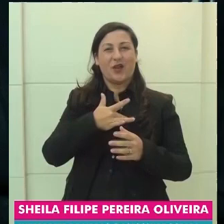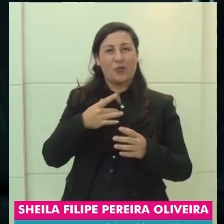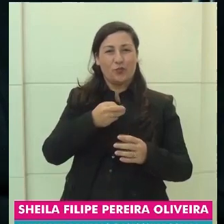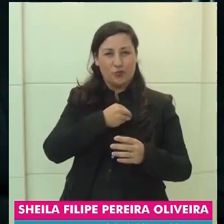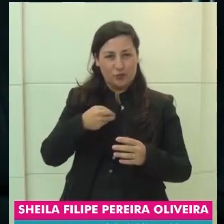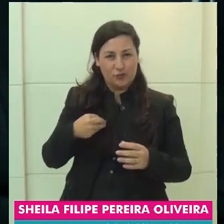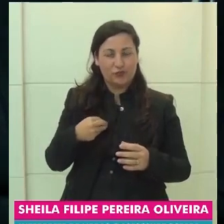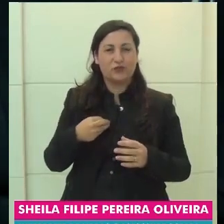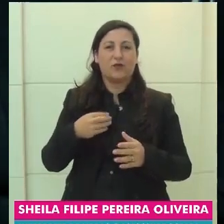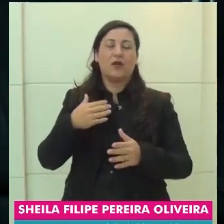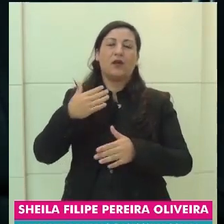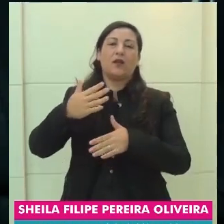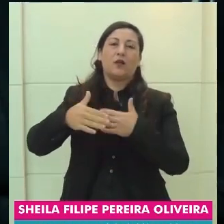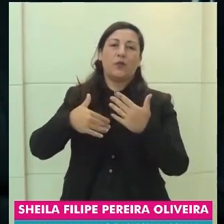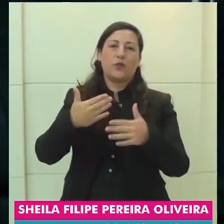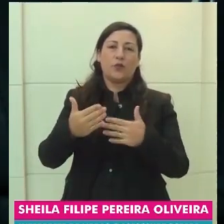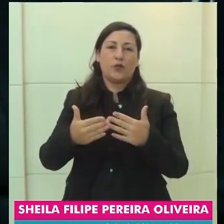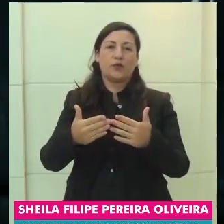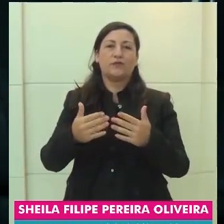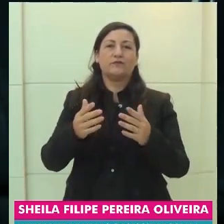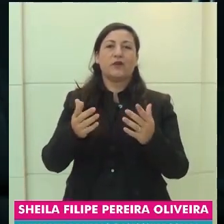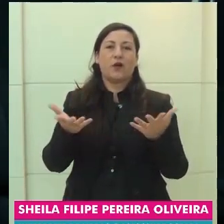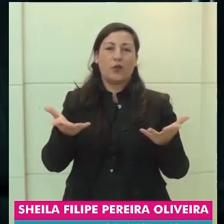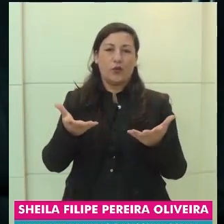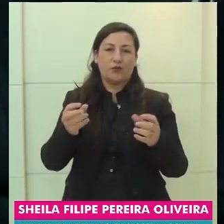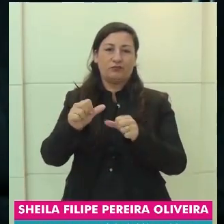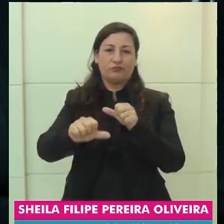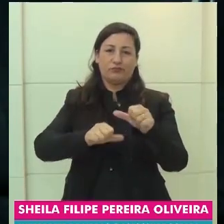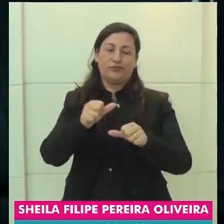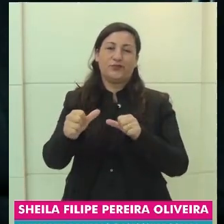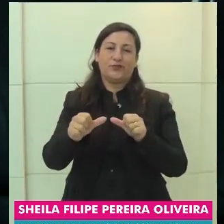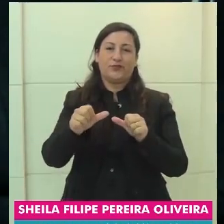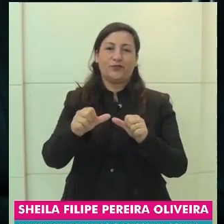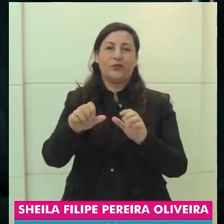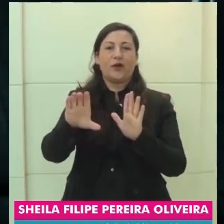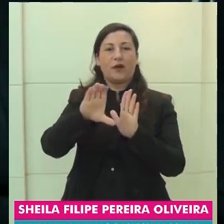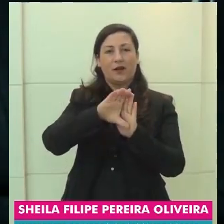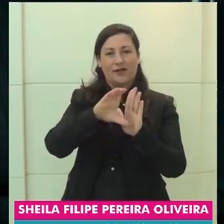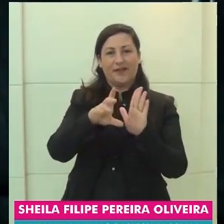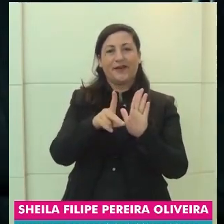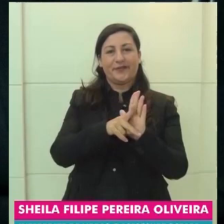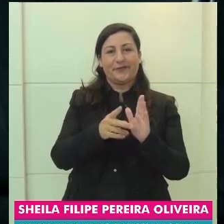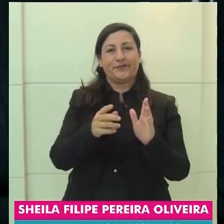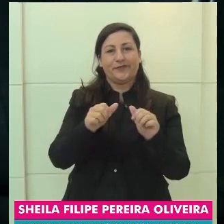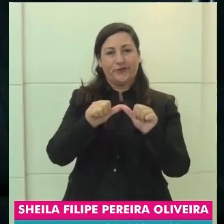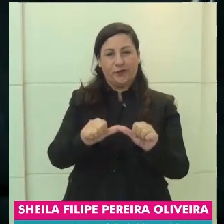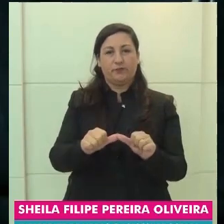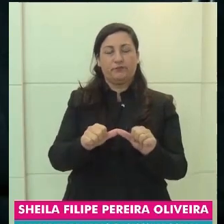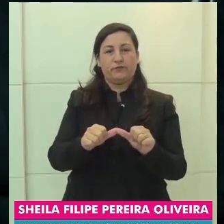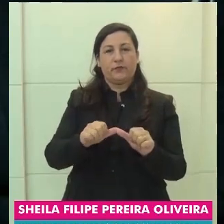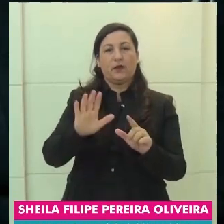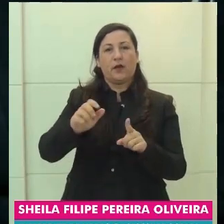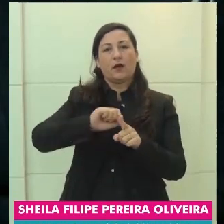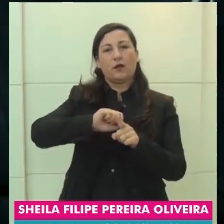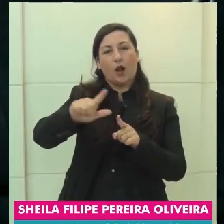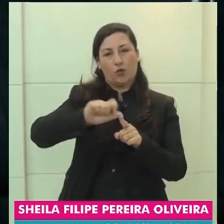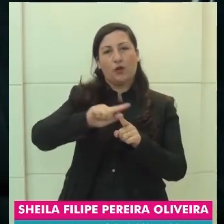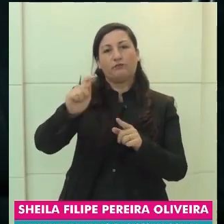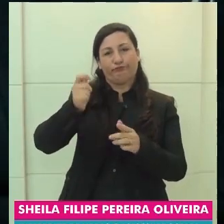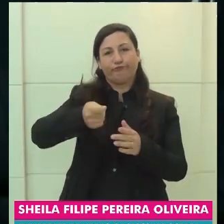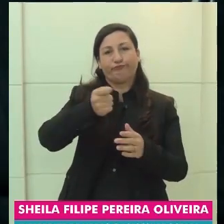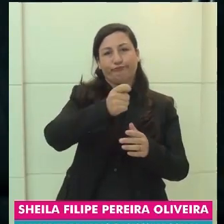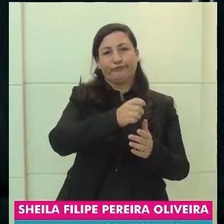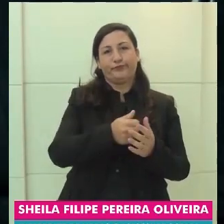de ser construído o posto de saúde, né? Então, esse aluguel está nos aumentando a demanda financeira.